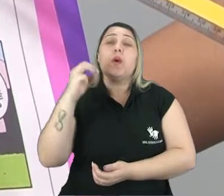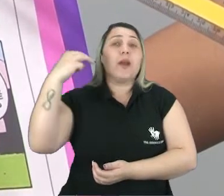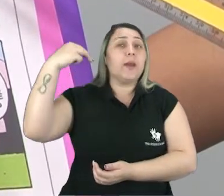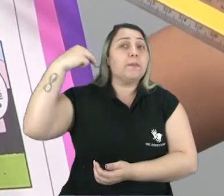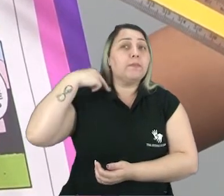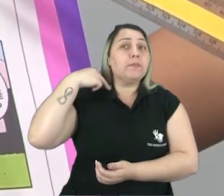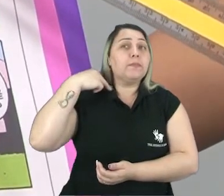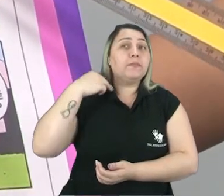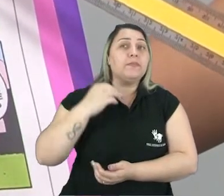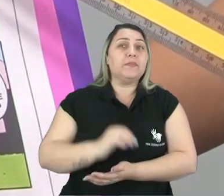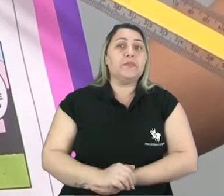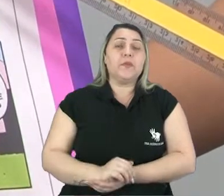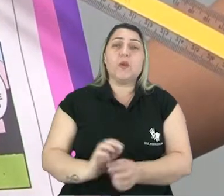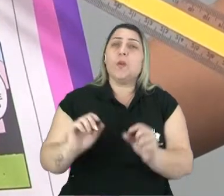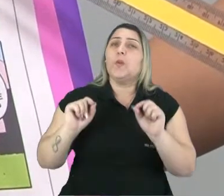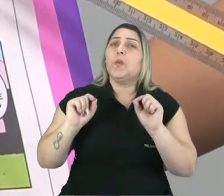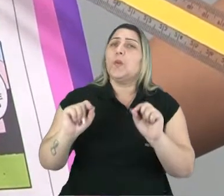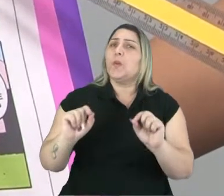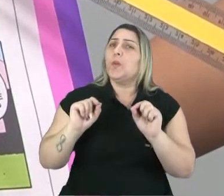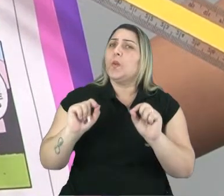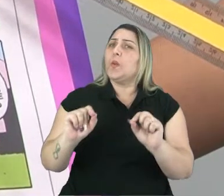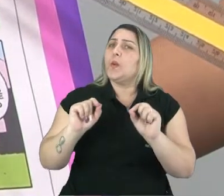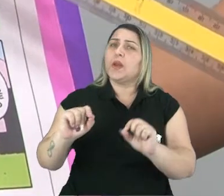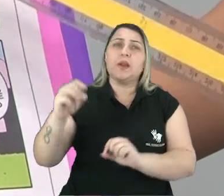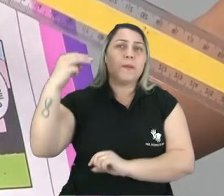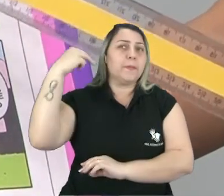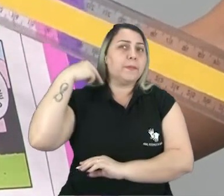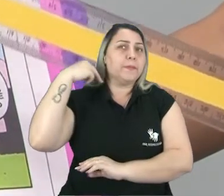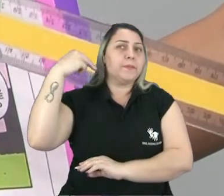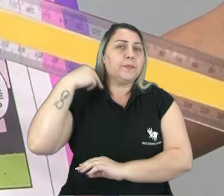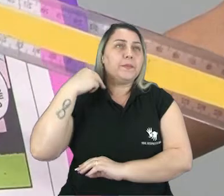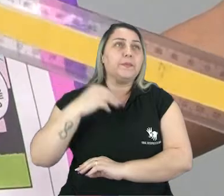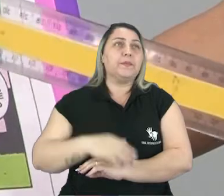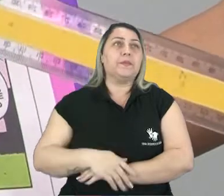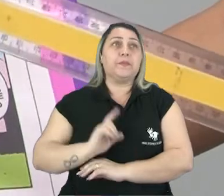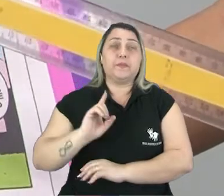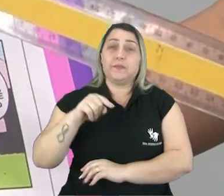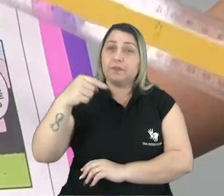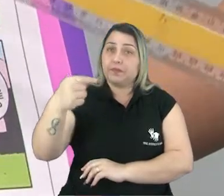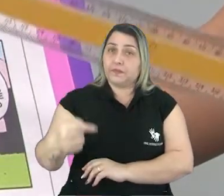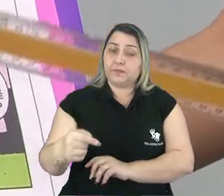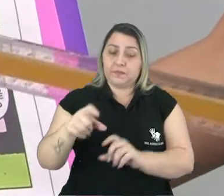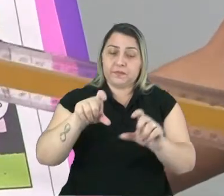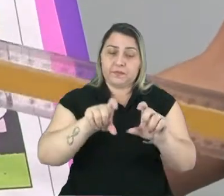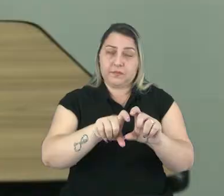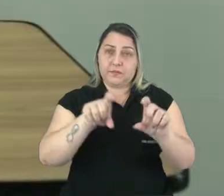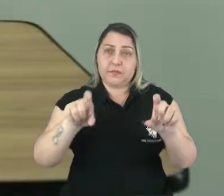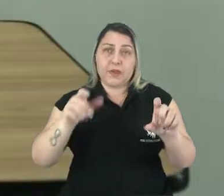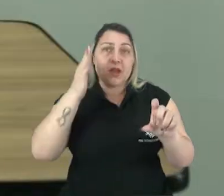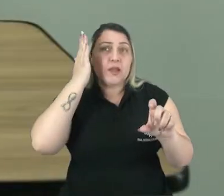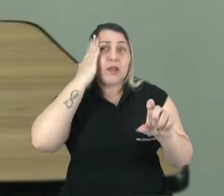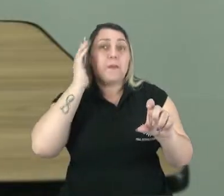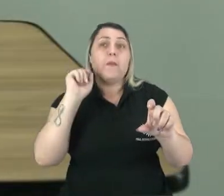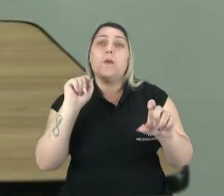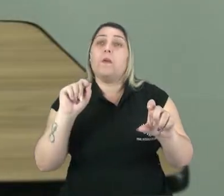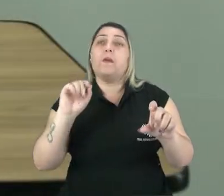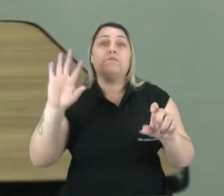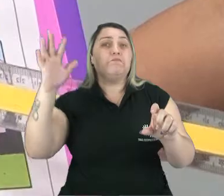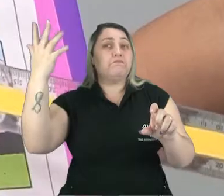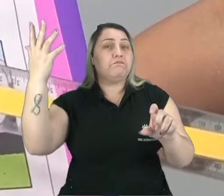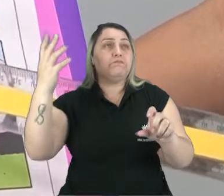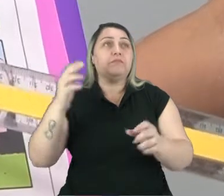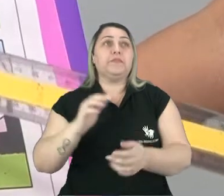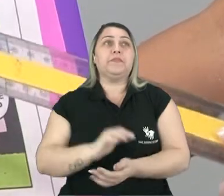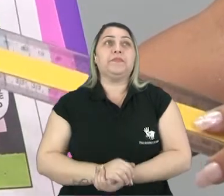Magali? O que, Magali? Vamos para o próximo quadrinho para saber o que está